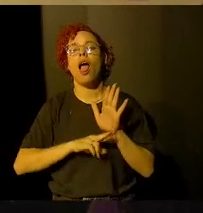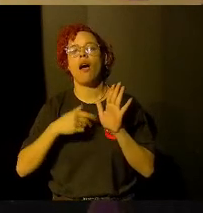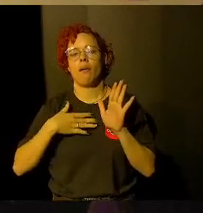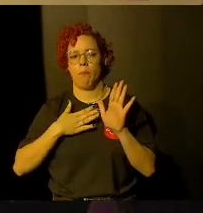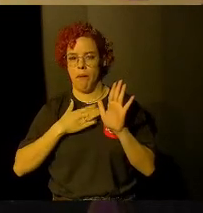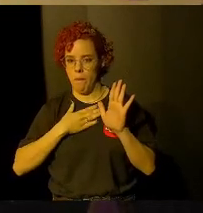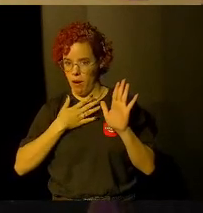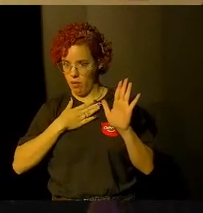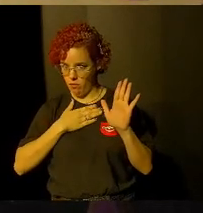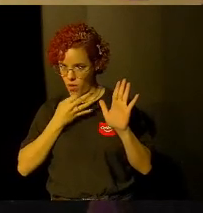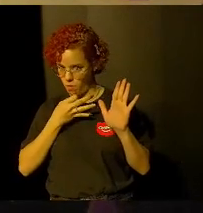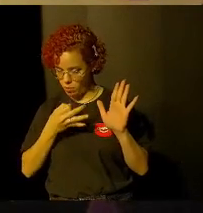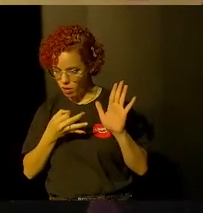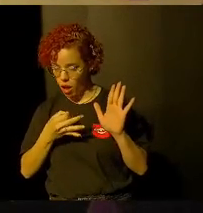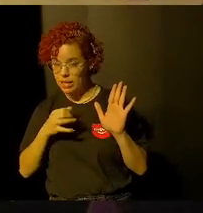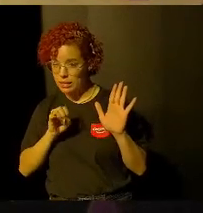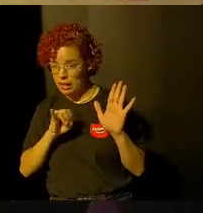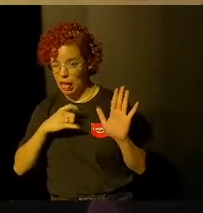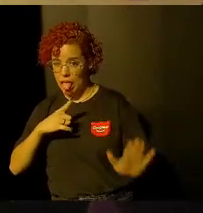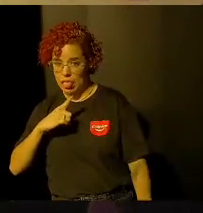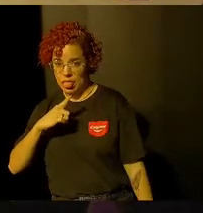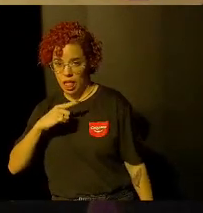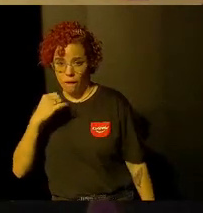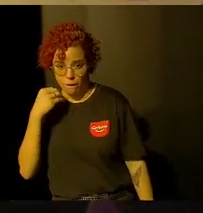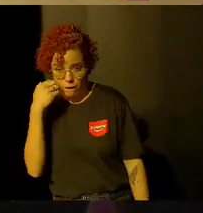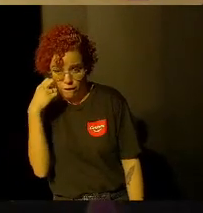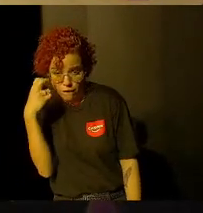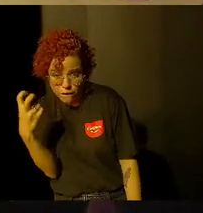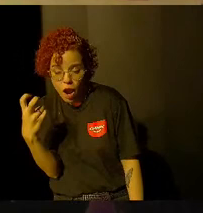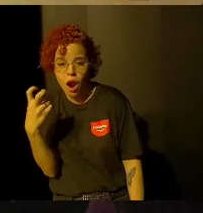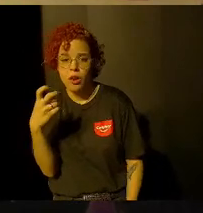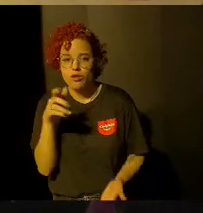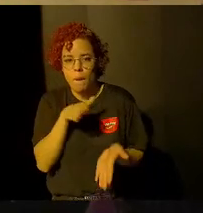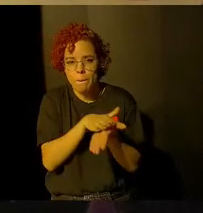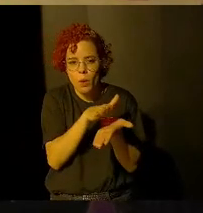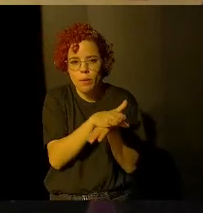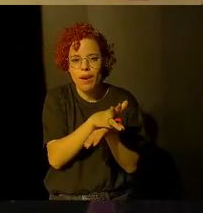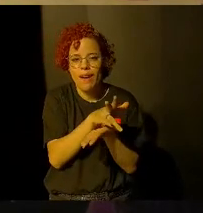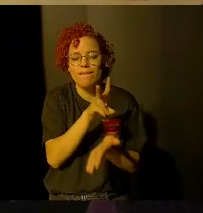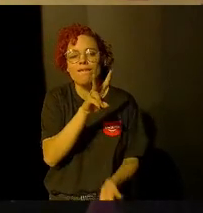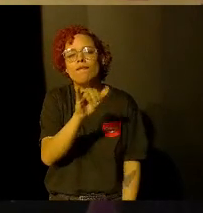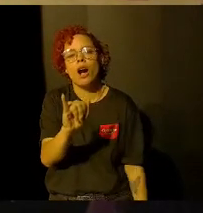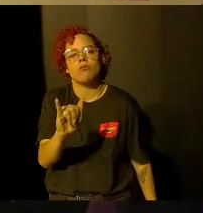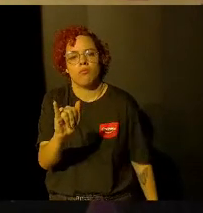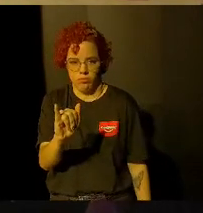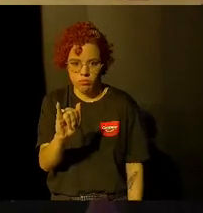mim se eu tenho vergonha medo de publicar é aquilo que vai